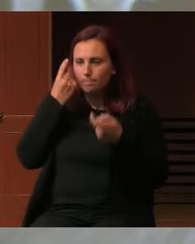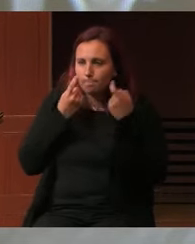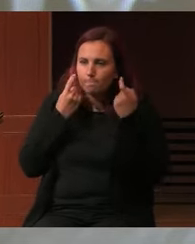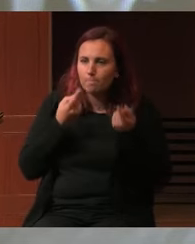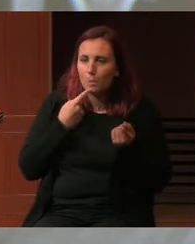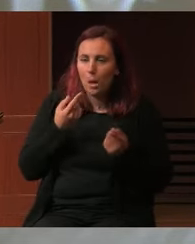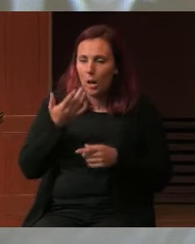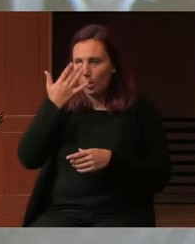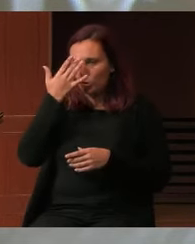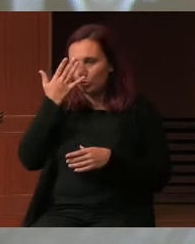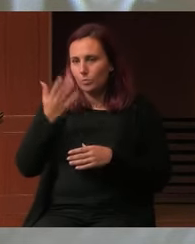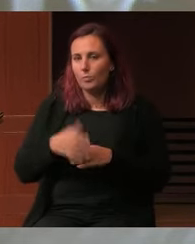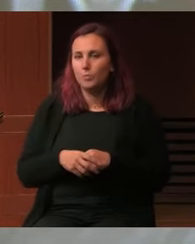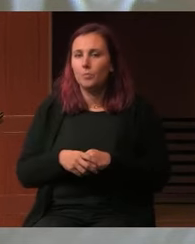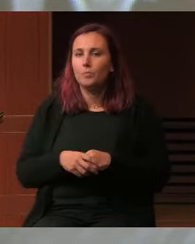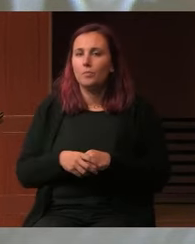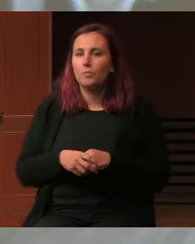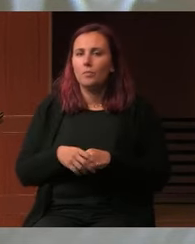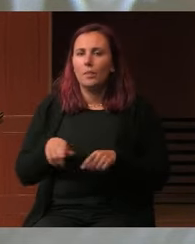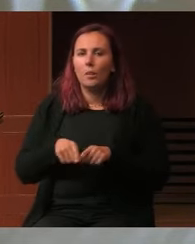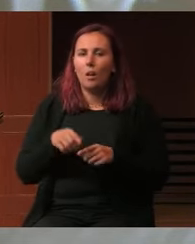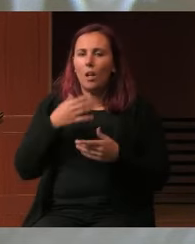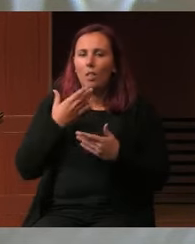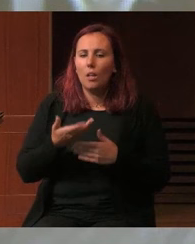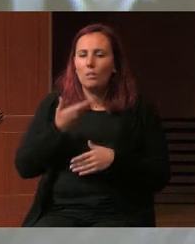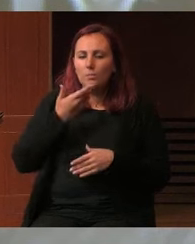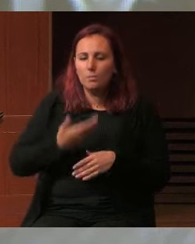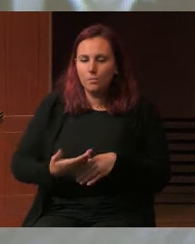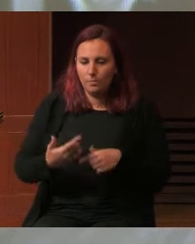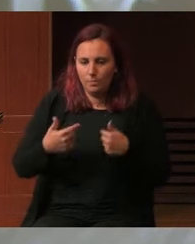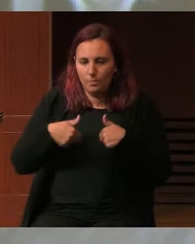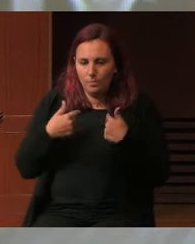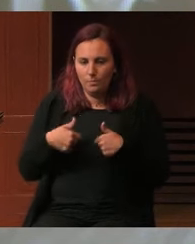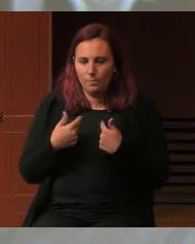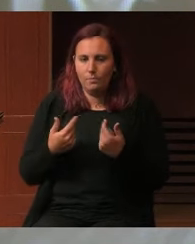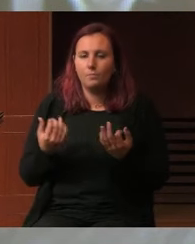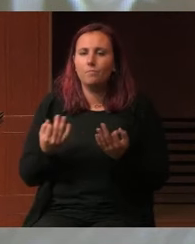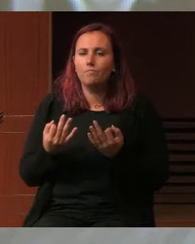eu. E trago-vos como experiência pessoal exatamente